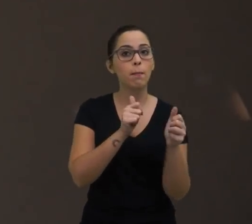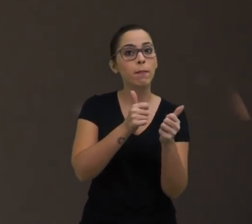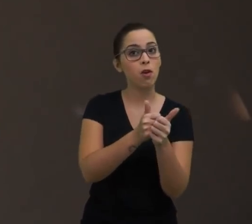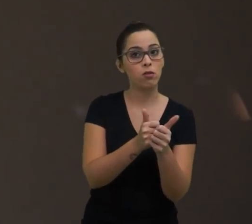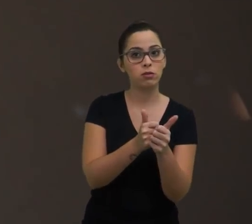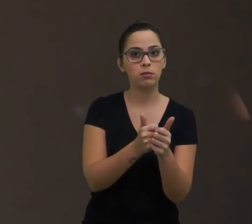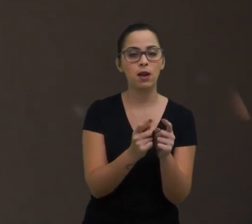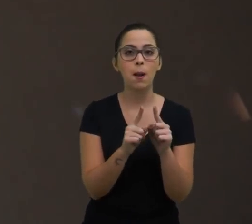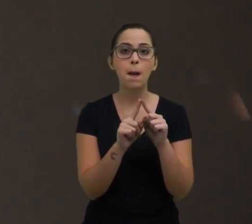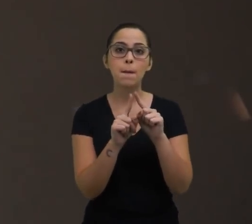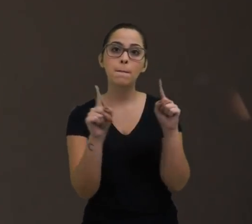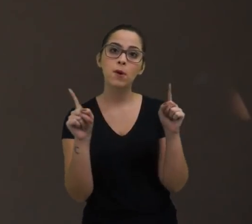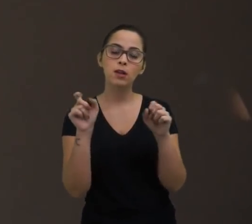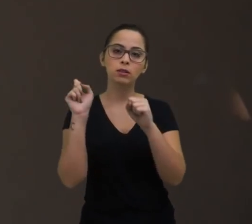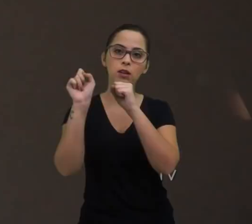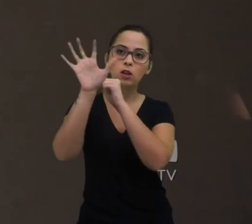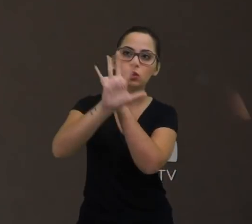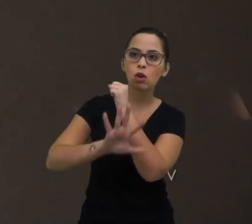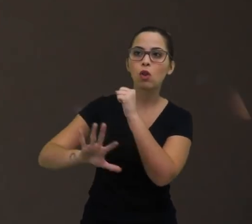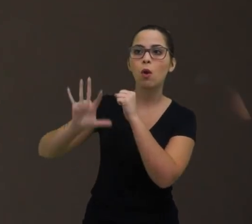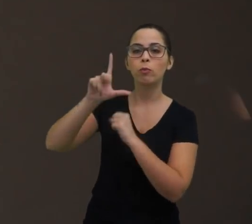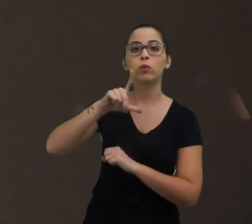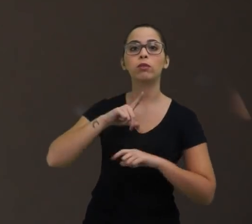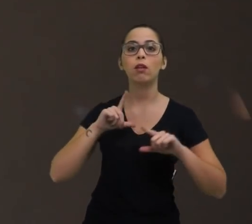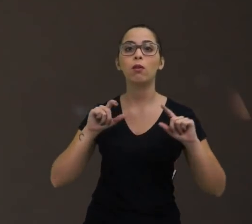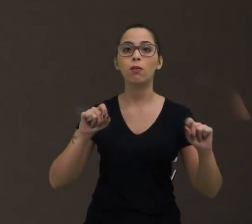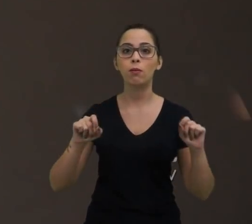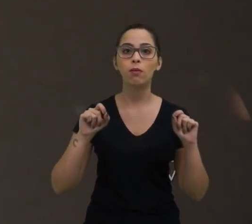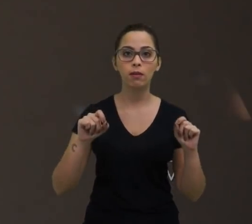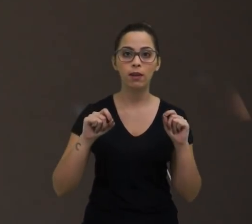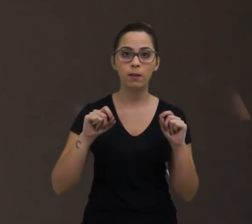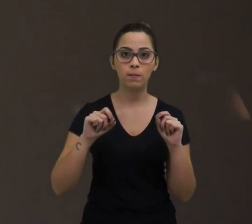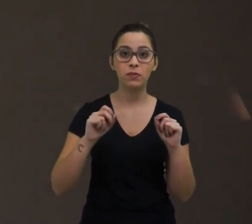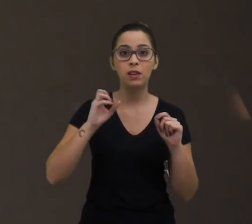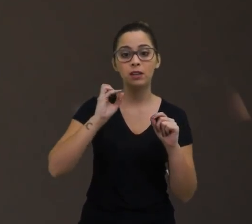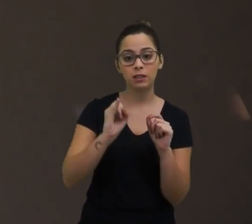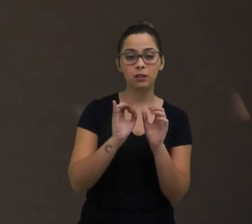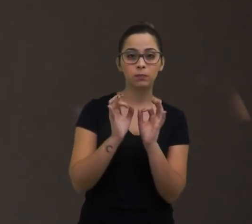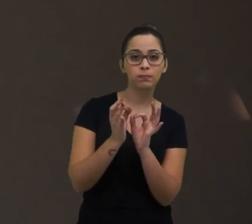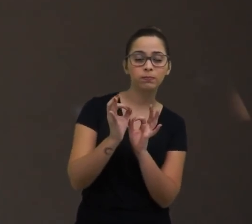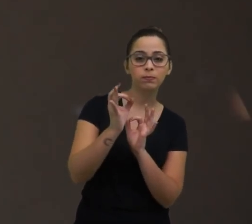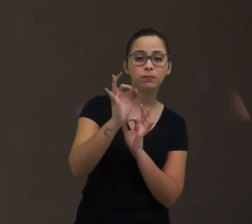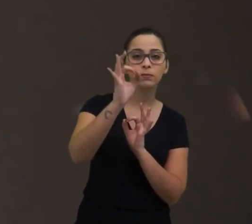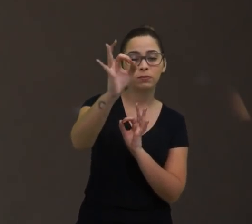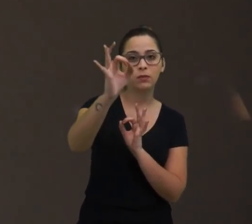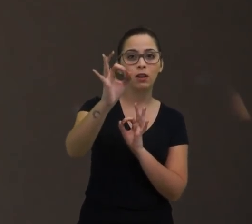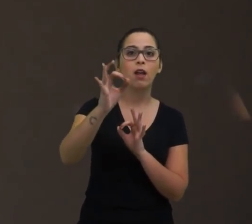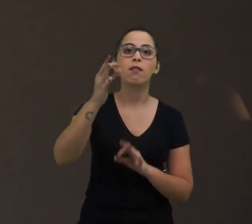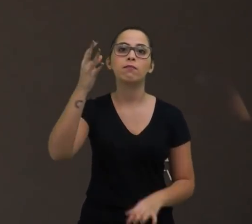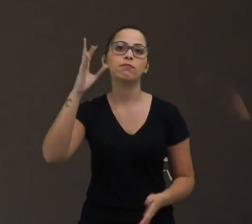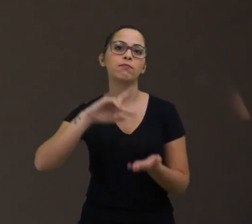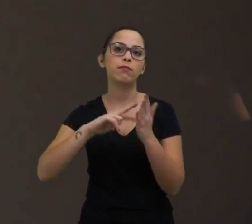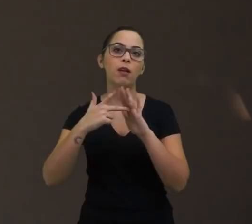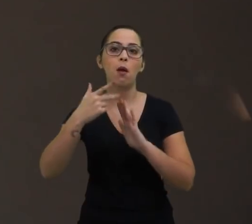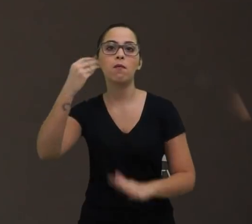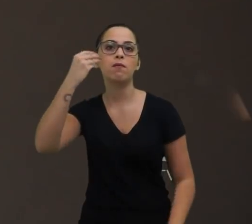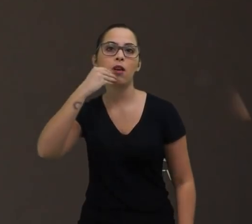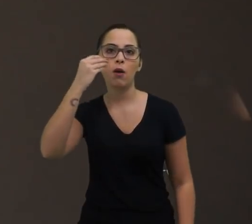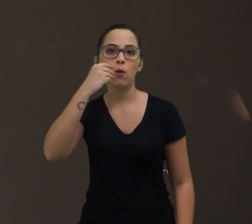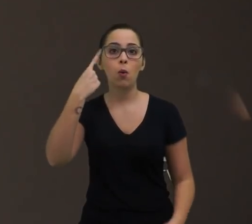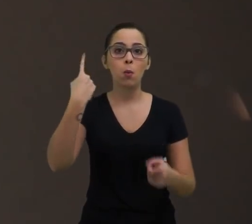direções. Quanto mais próximo da gente ele está, maior é o número de ângulos que a luz vai chegar aqui na